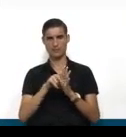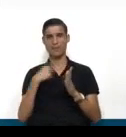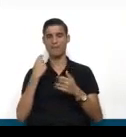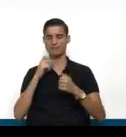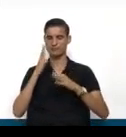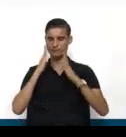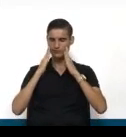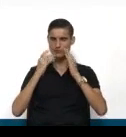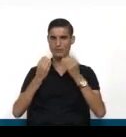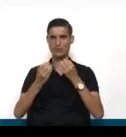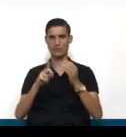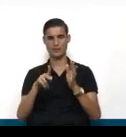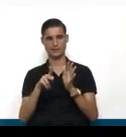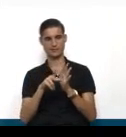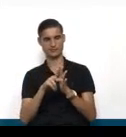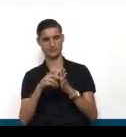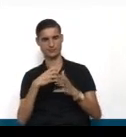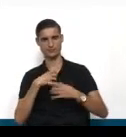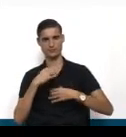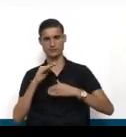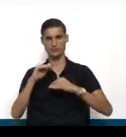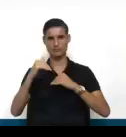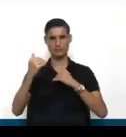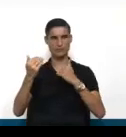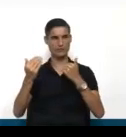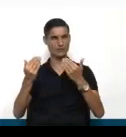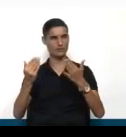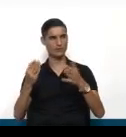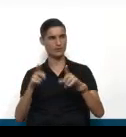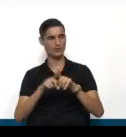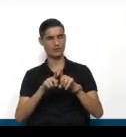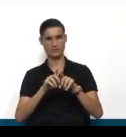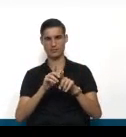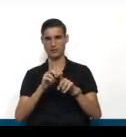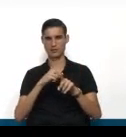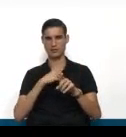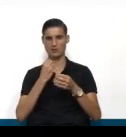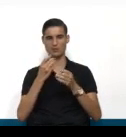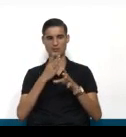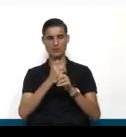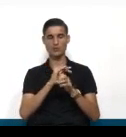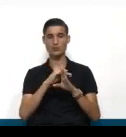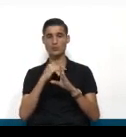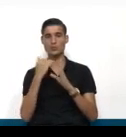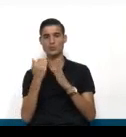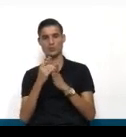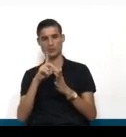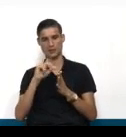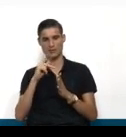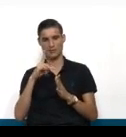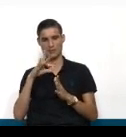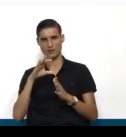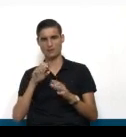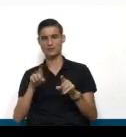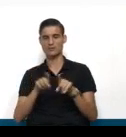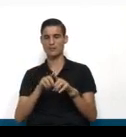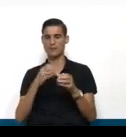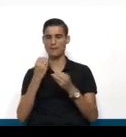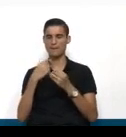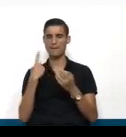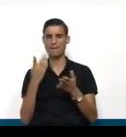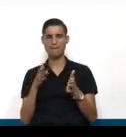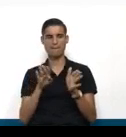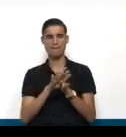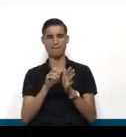temos que considerar agora algumas condições de fronteira, a equação como um todo de Laplace e como que a gente faz